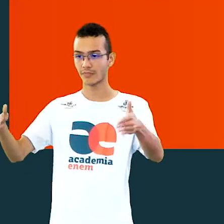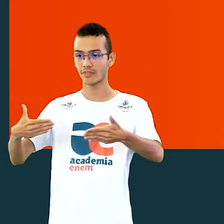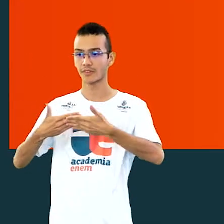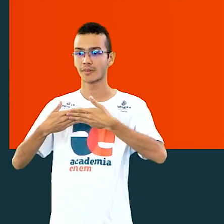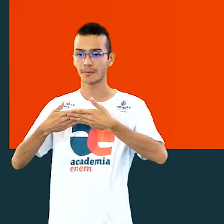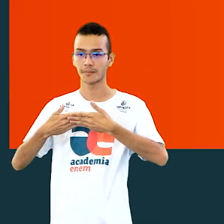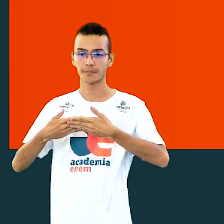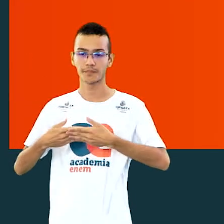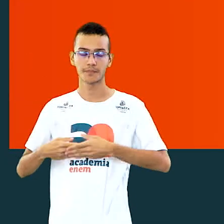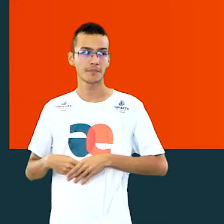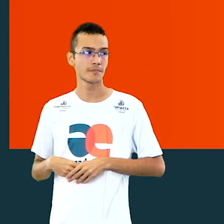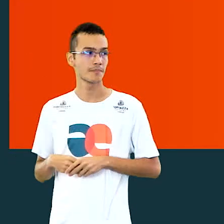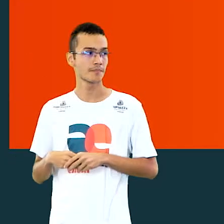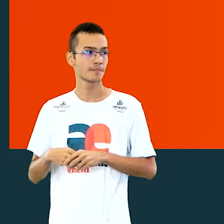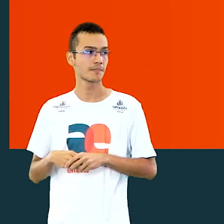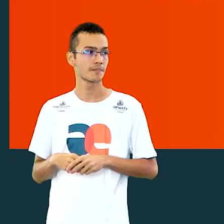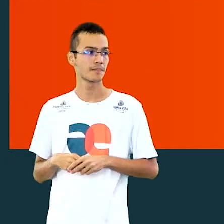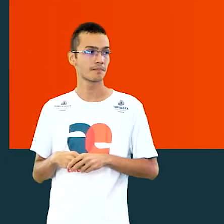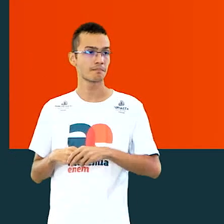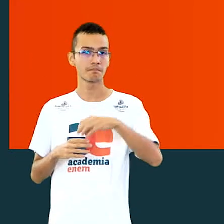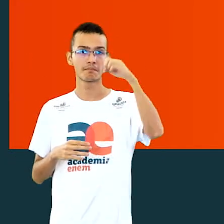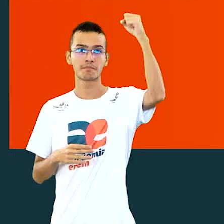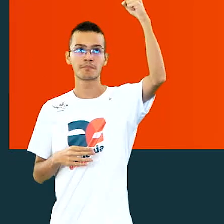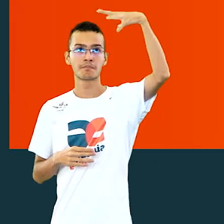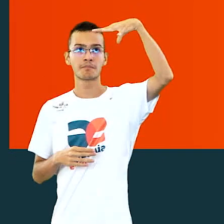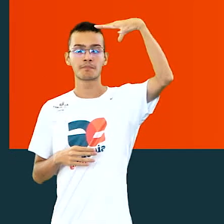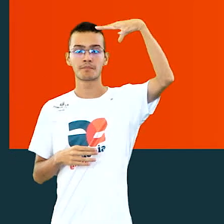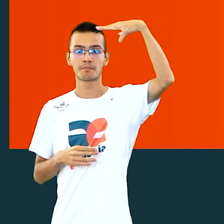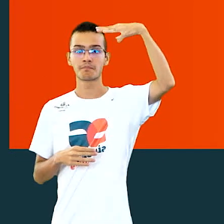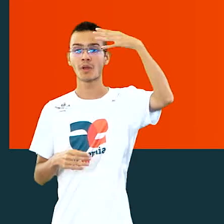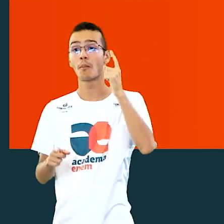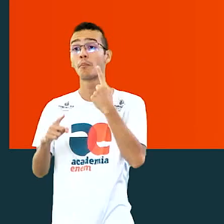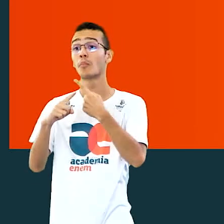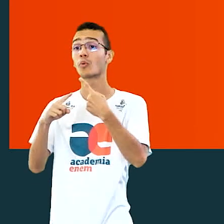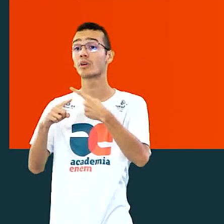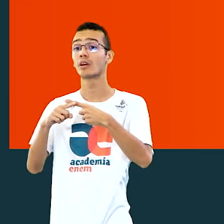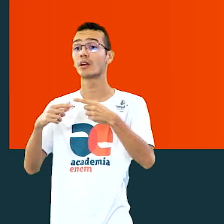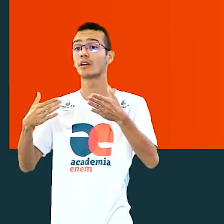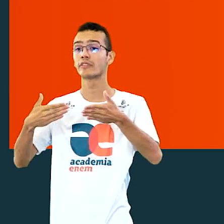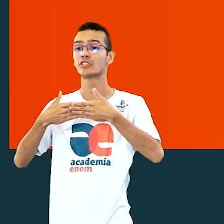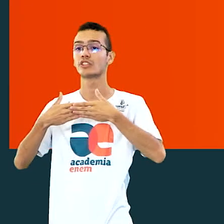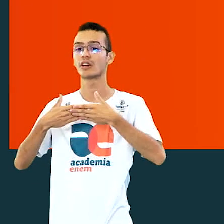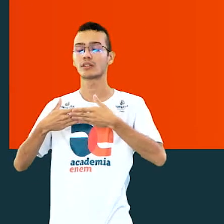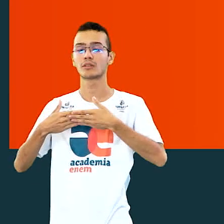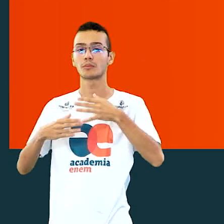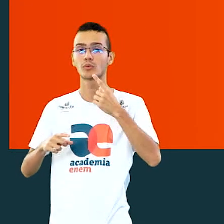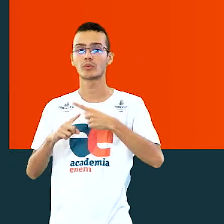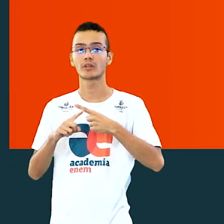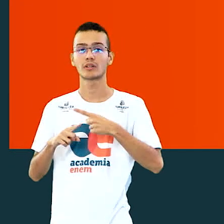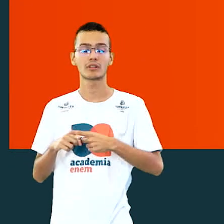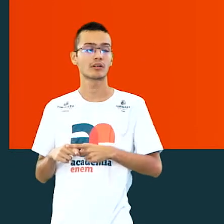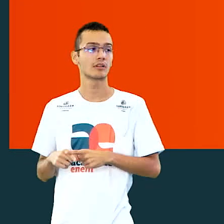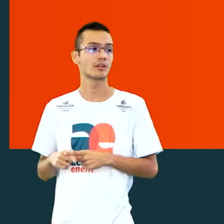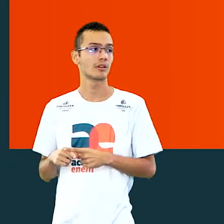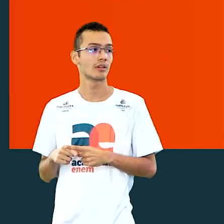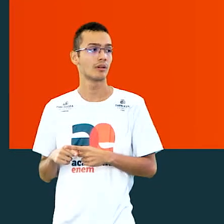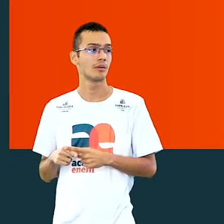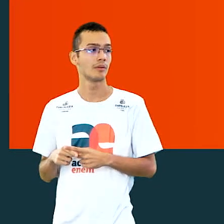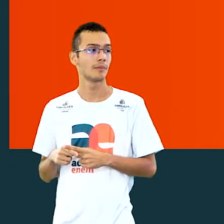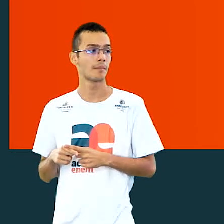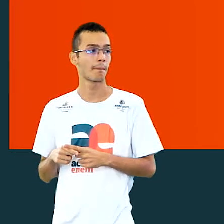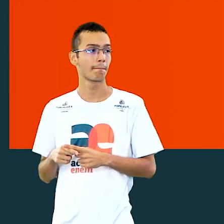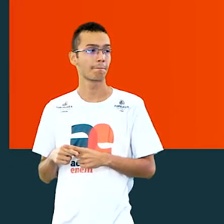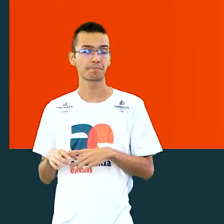Lâmpada acesa. Porque circuito fechado. O que